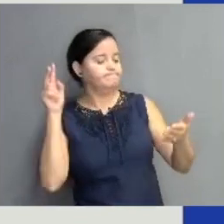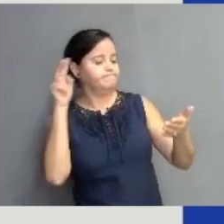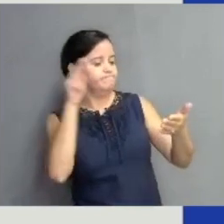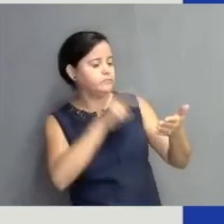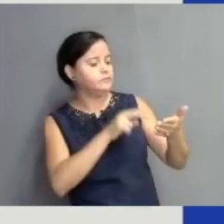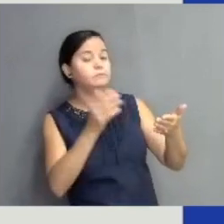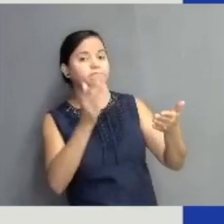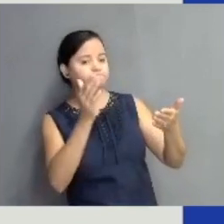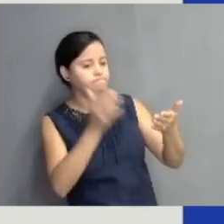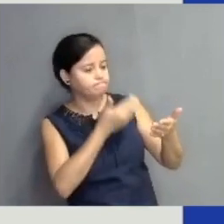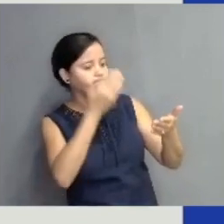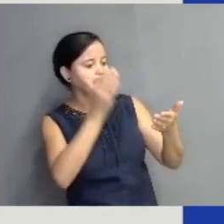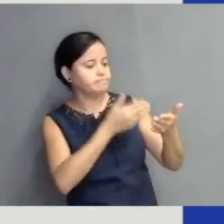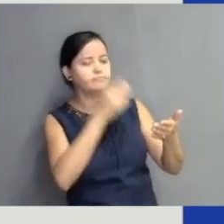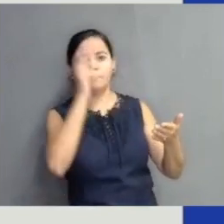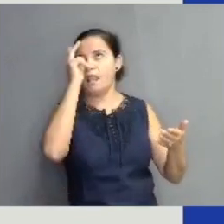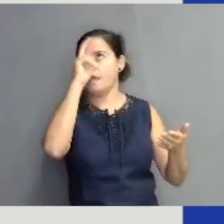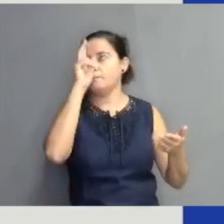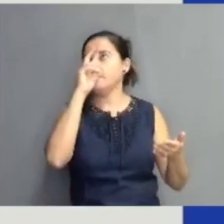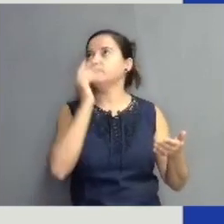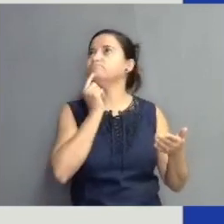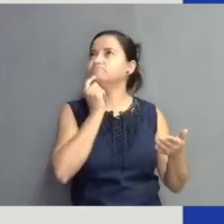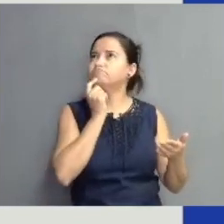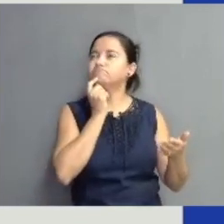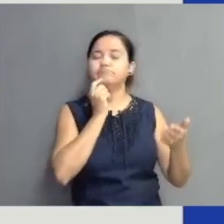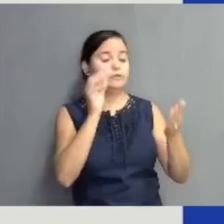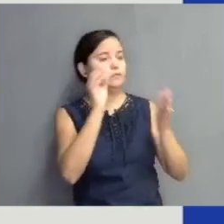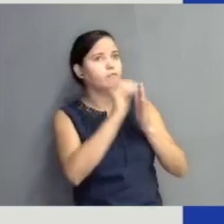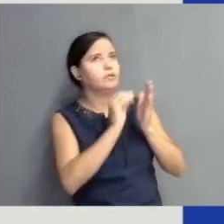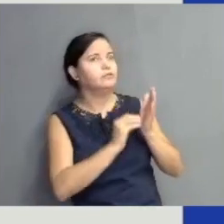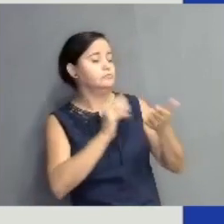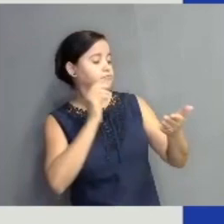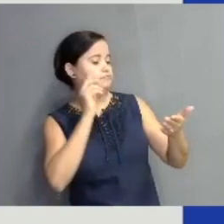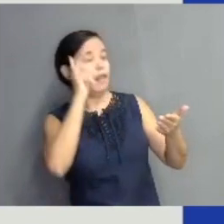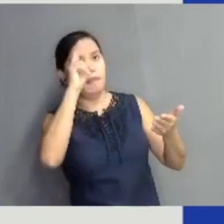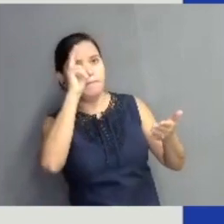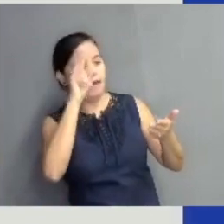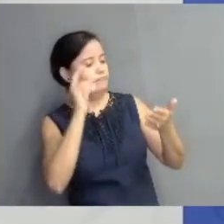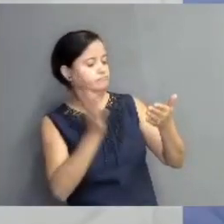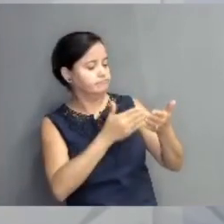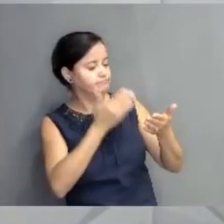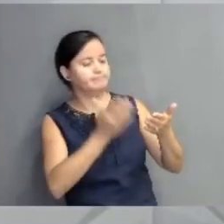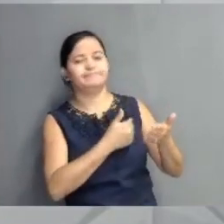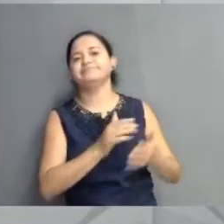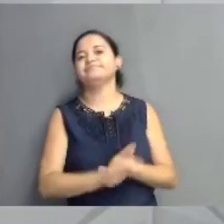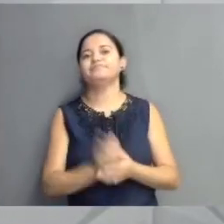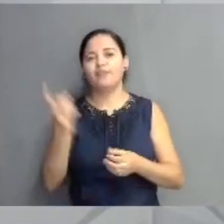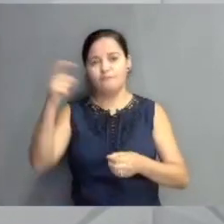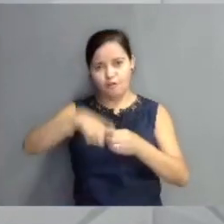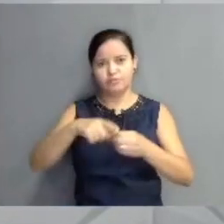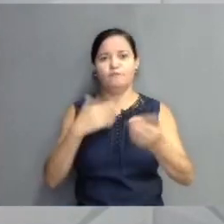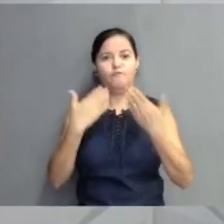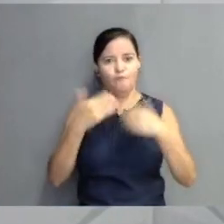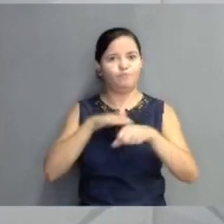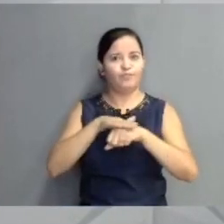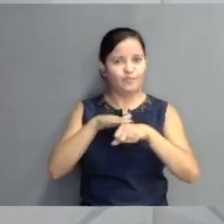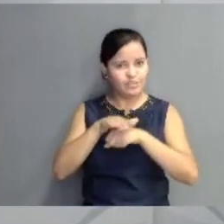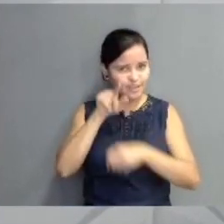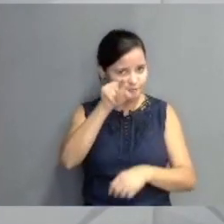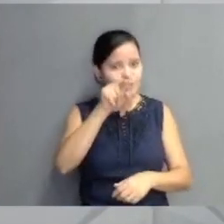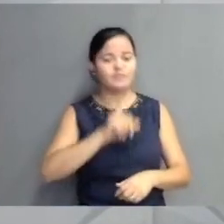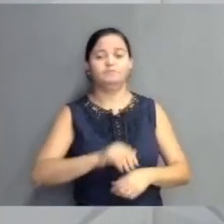relembrar alguns assuntos. Isso é muito importante. Voltando aqui para mim que eu quero conversar com você. Então,